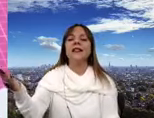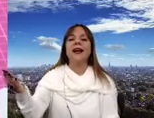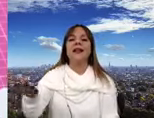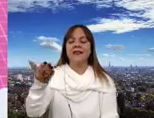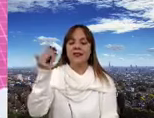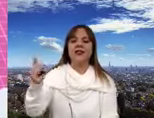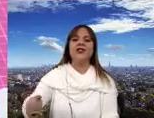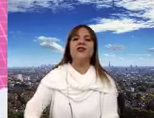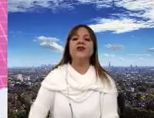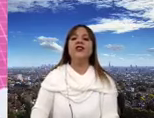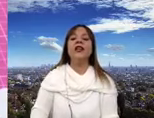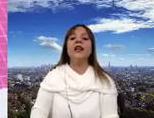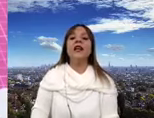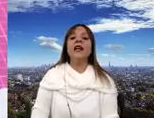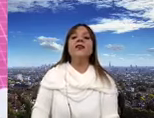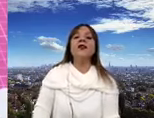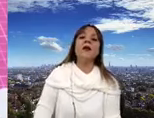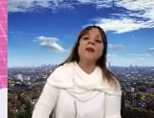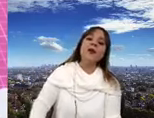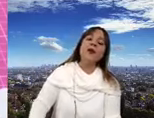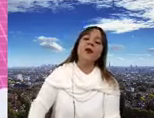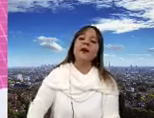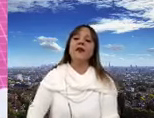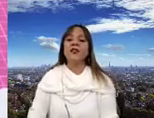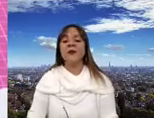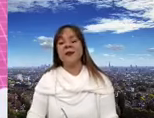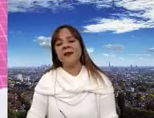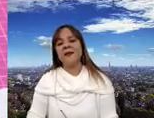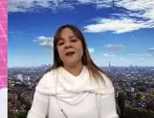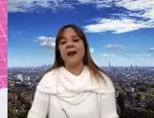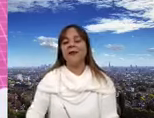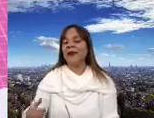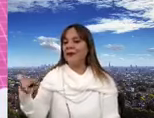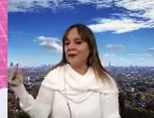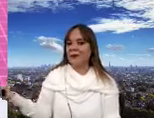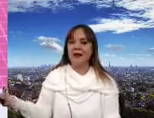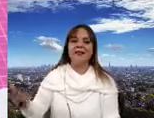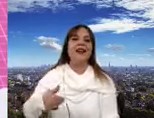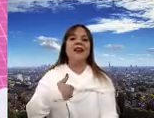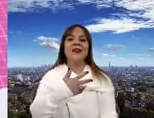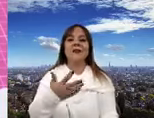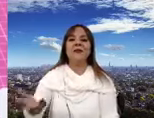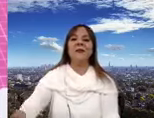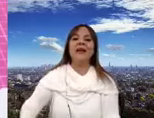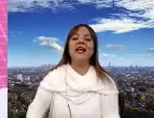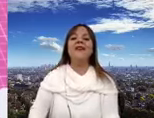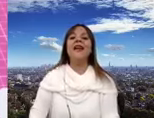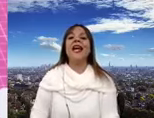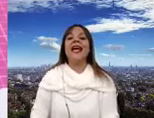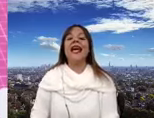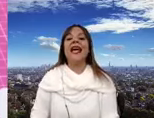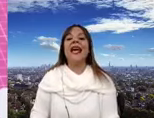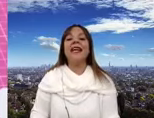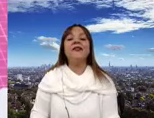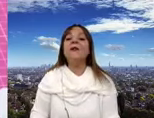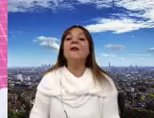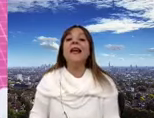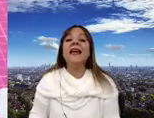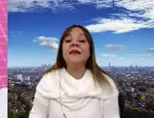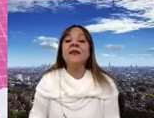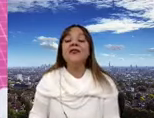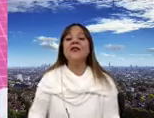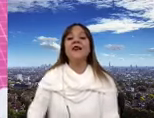assiste a gente todo dia. Eu não tenho amor. Como é que eu faço para participar? Não tenho um parceiro, um companheiro? É, não tem problema.